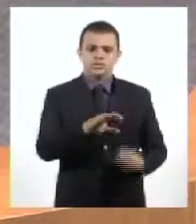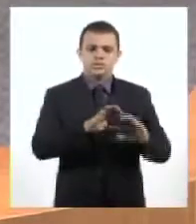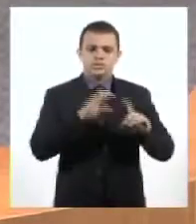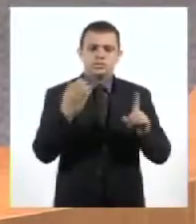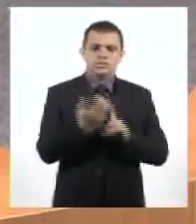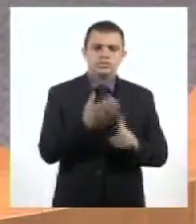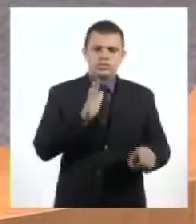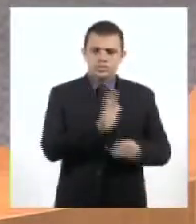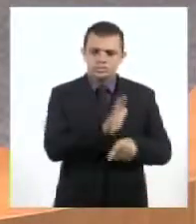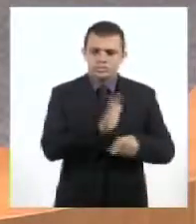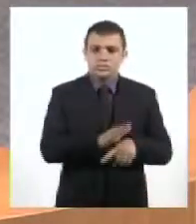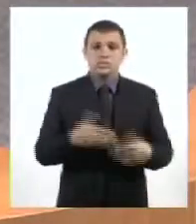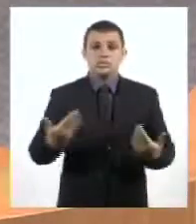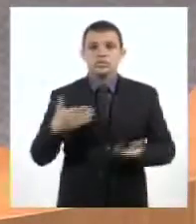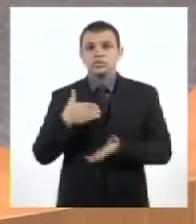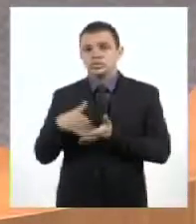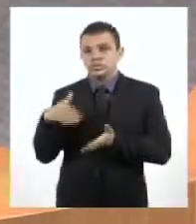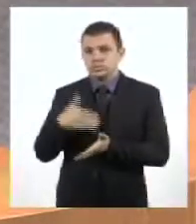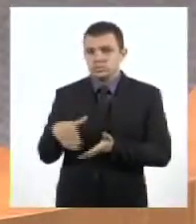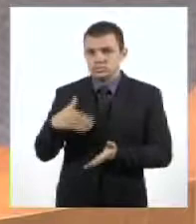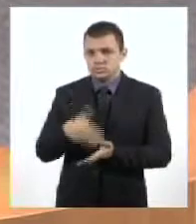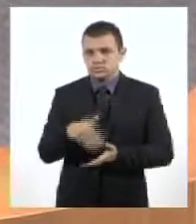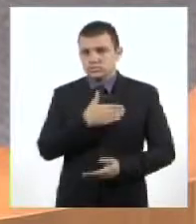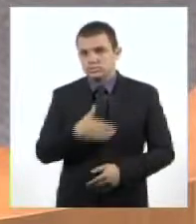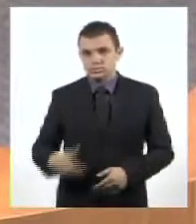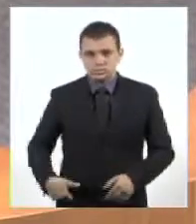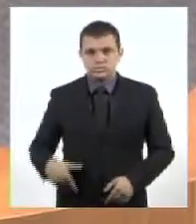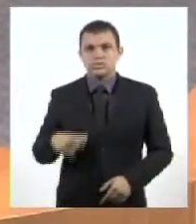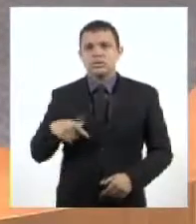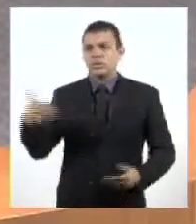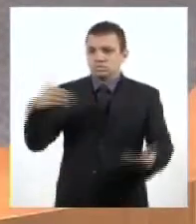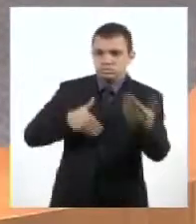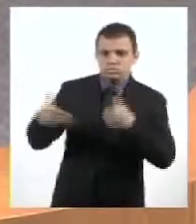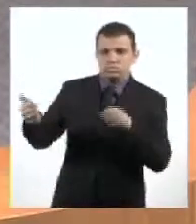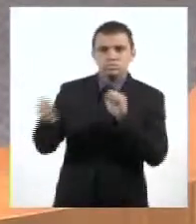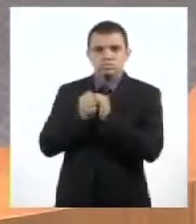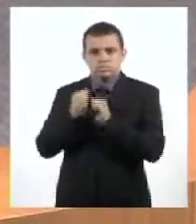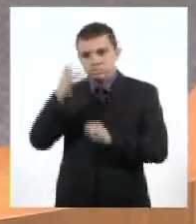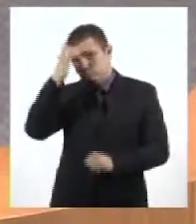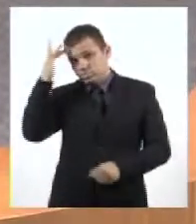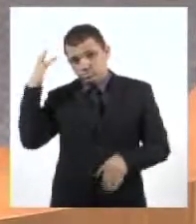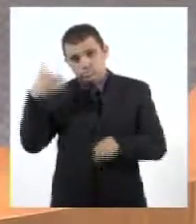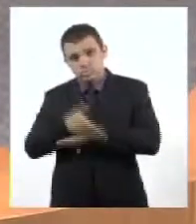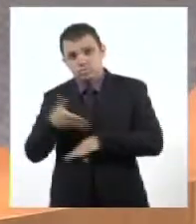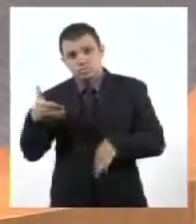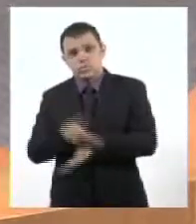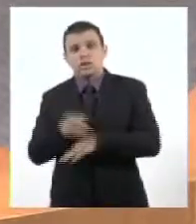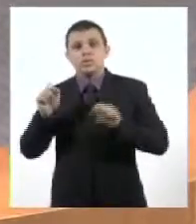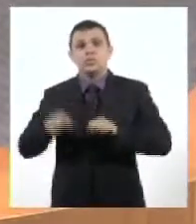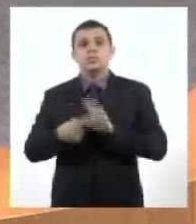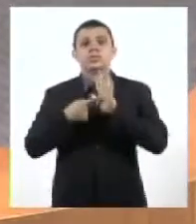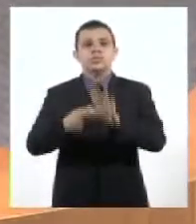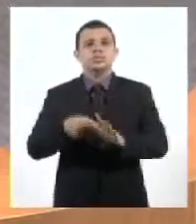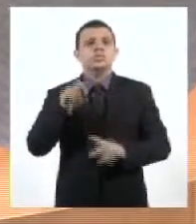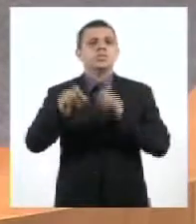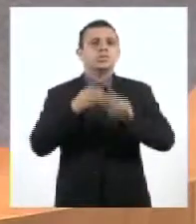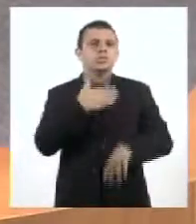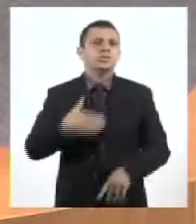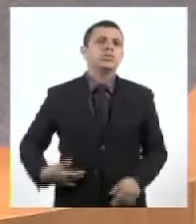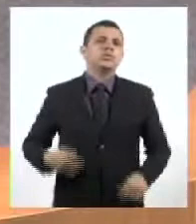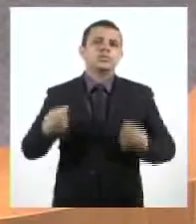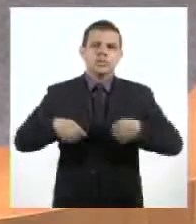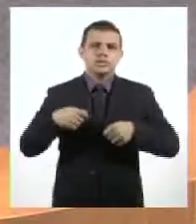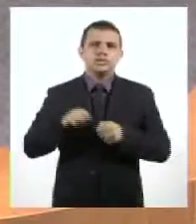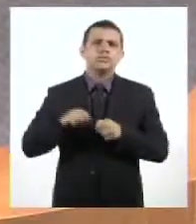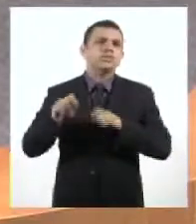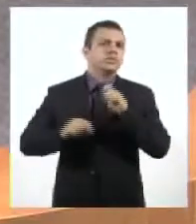uma secretaria de governança participativa, mostrando o que um governo tem que fazer, que é